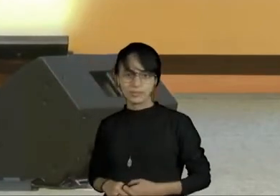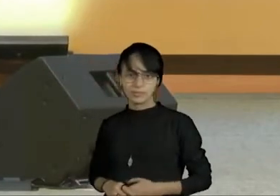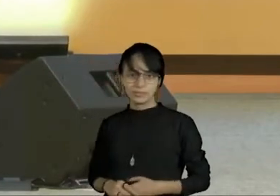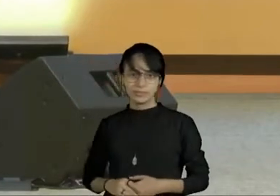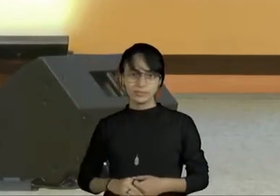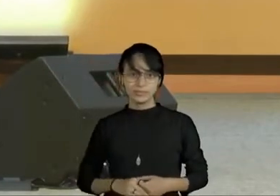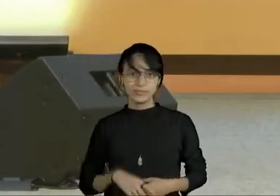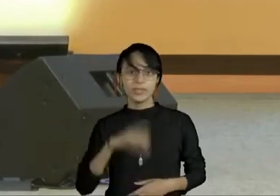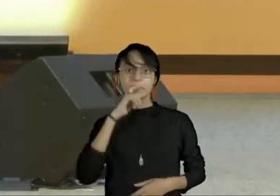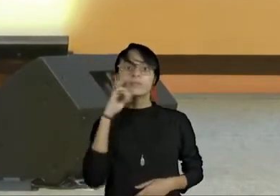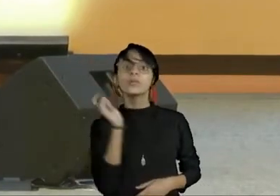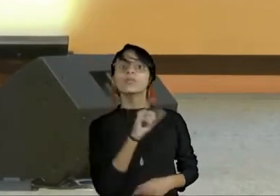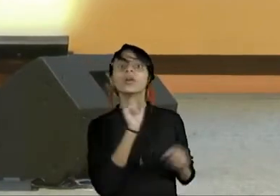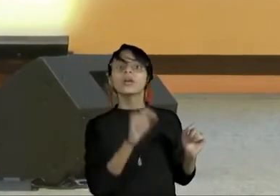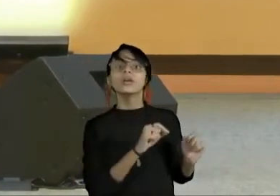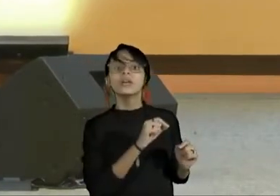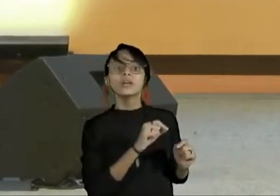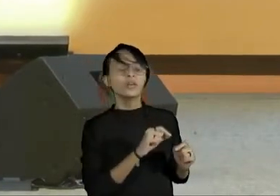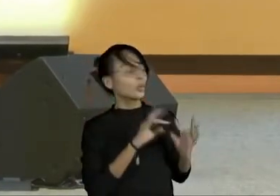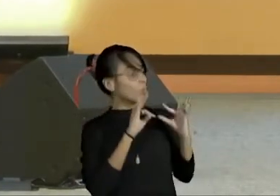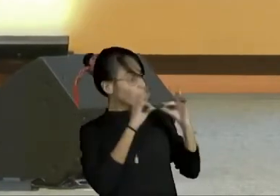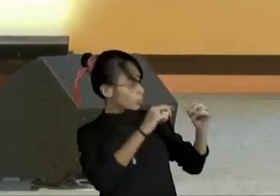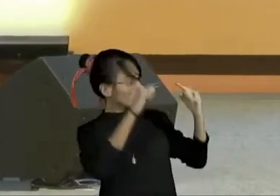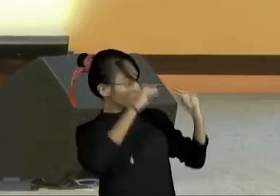a palavra que você vai liberar?